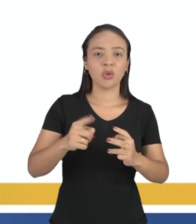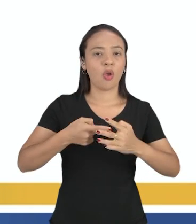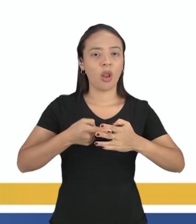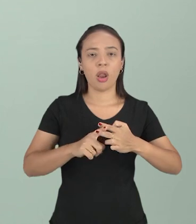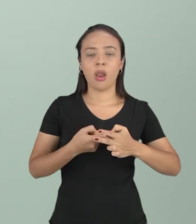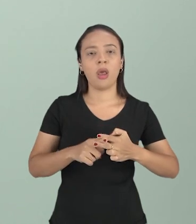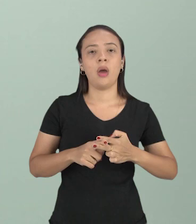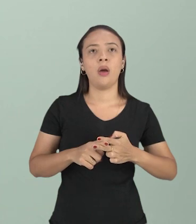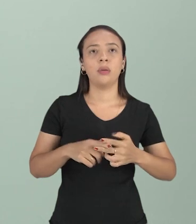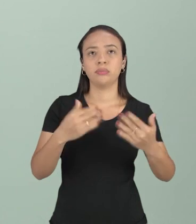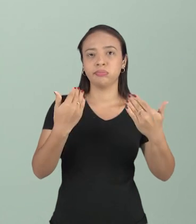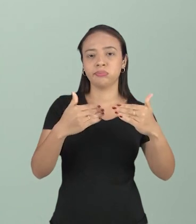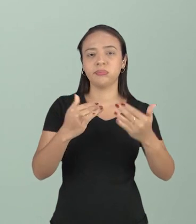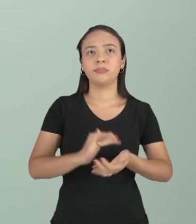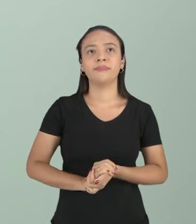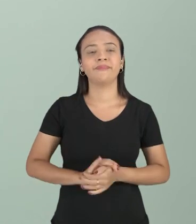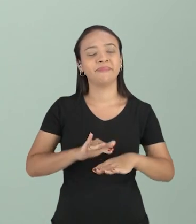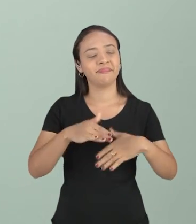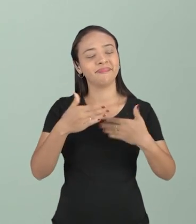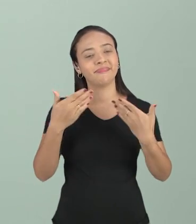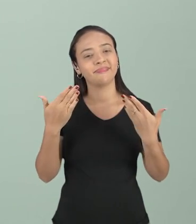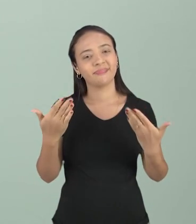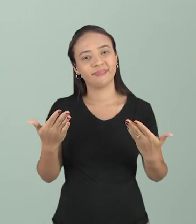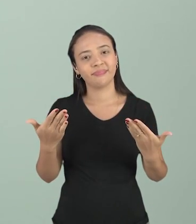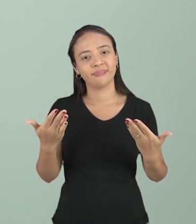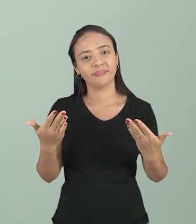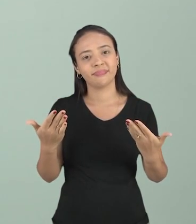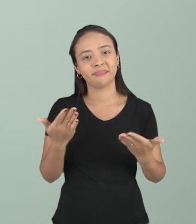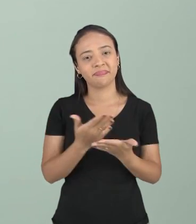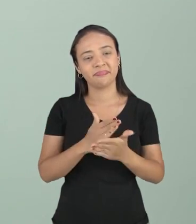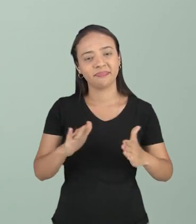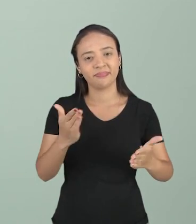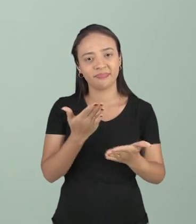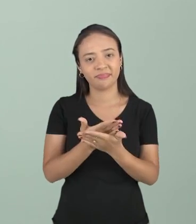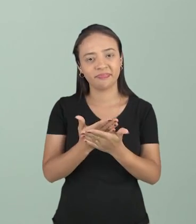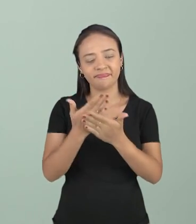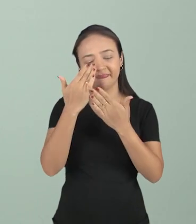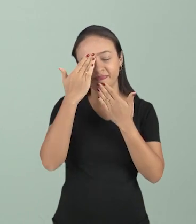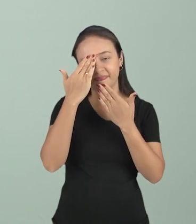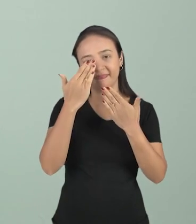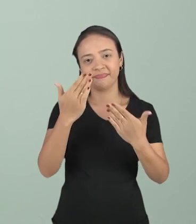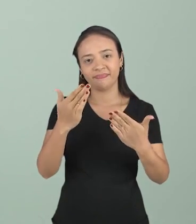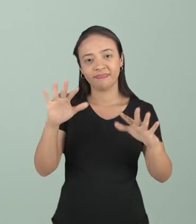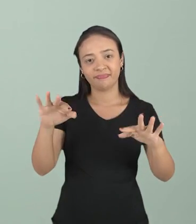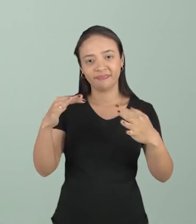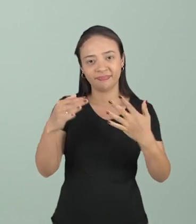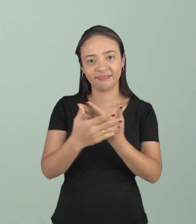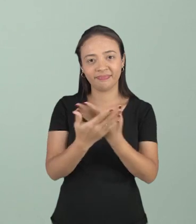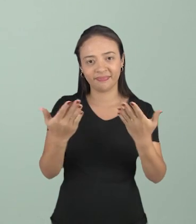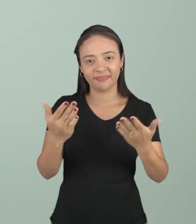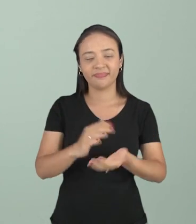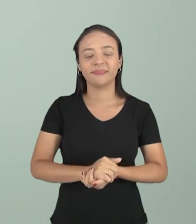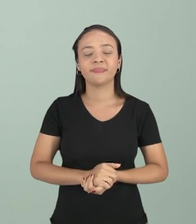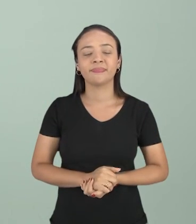testes. Então, gente, é isso. Muito obrigada pela atenção